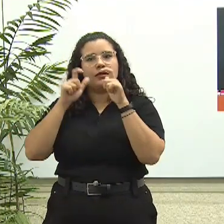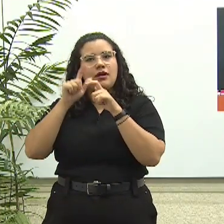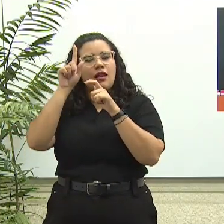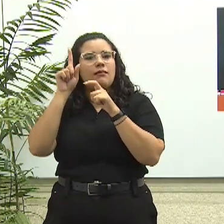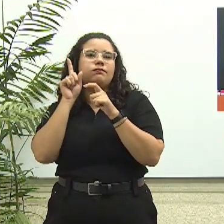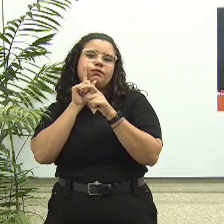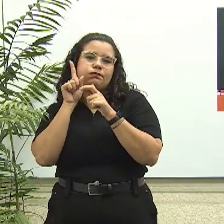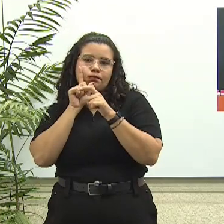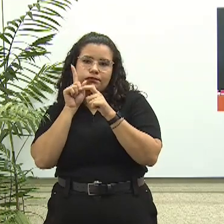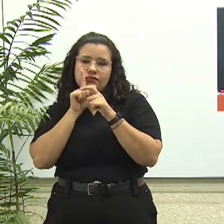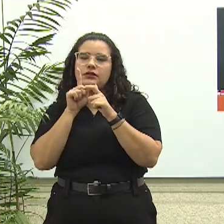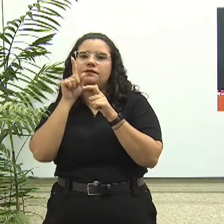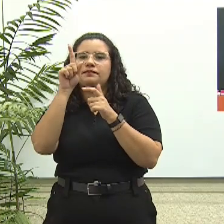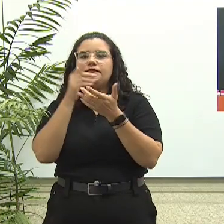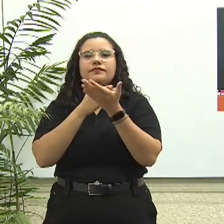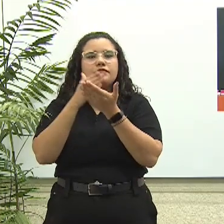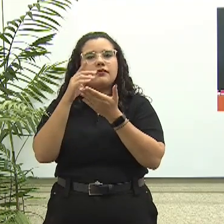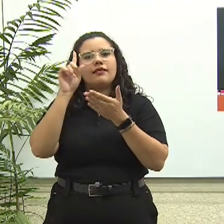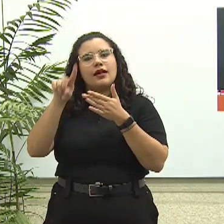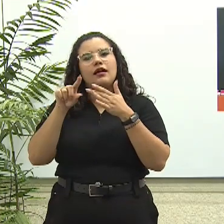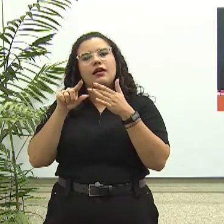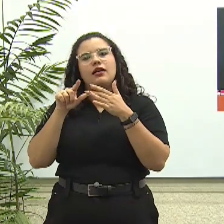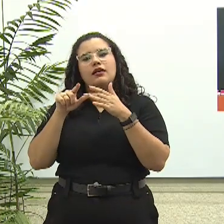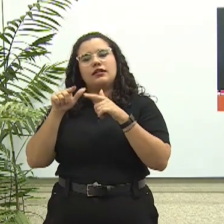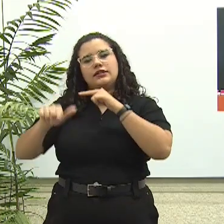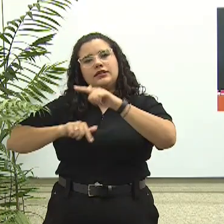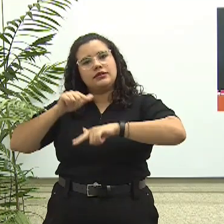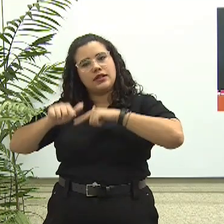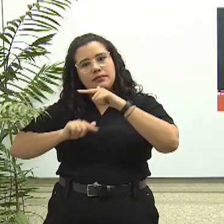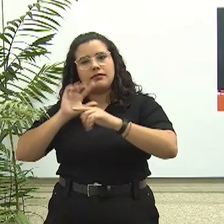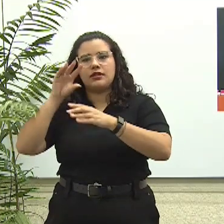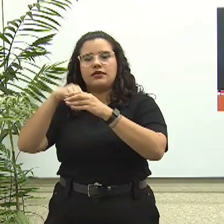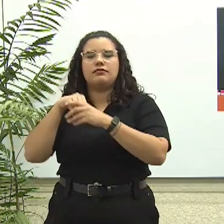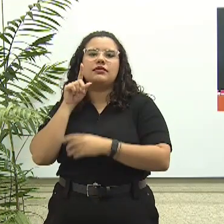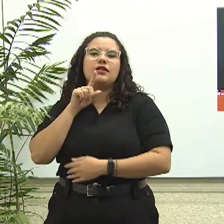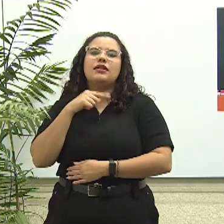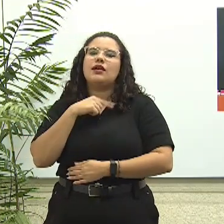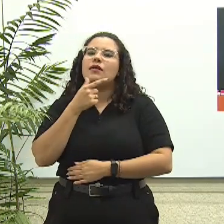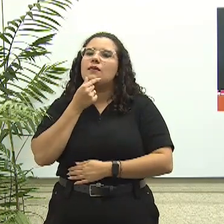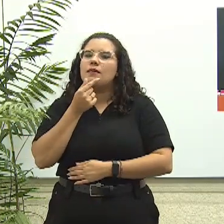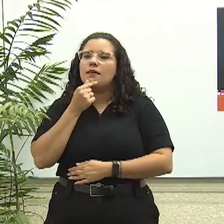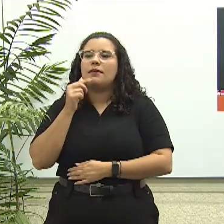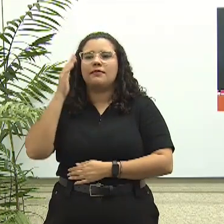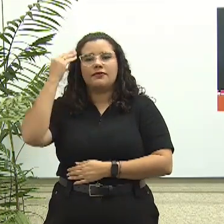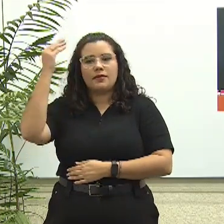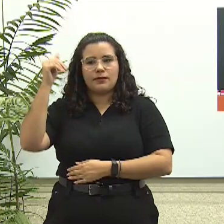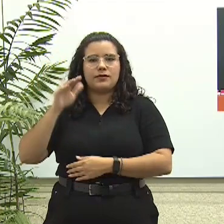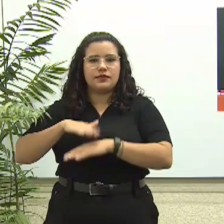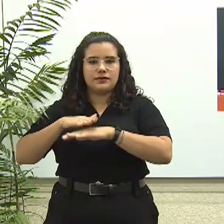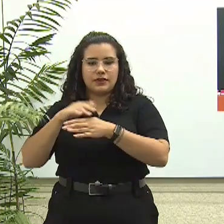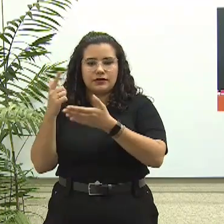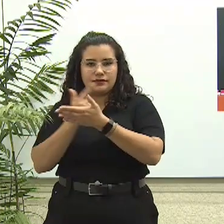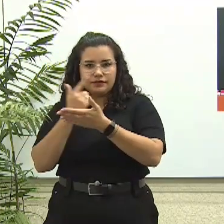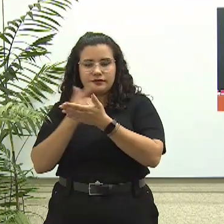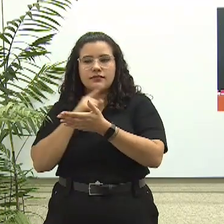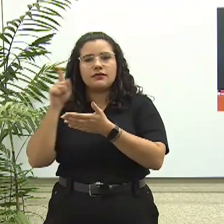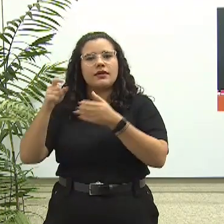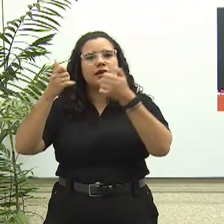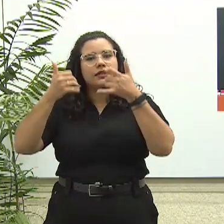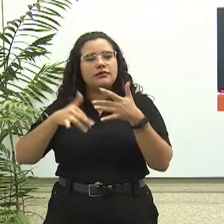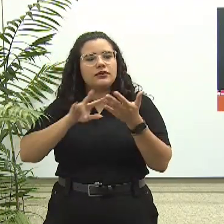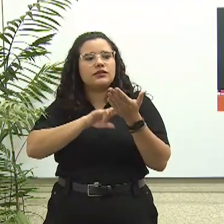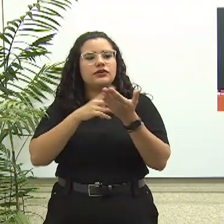Unidos e ela está a serviço do Poder imperialista dos Estados Unidos né Tem um autor chamado Michael quit que ele vai eh traduzir o